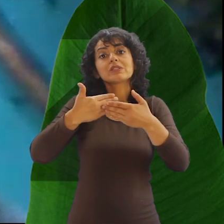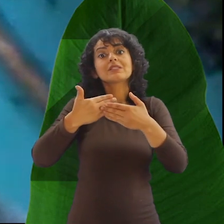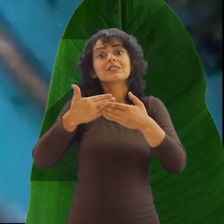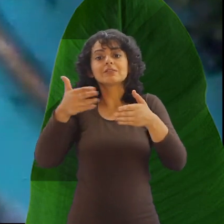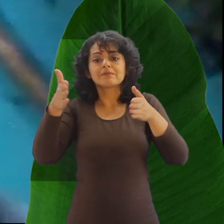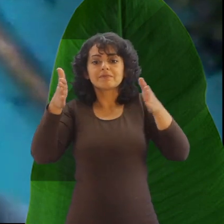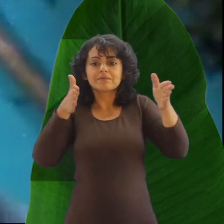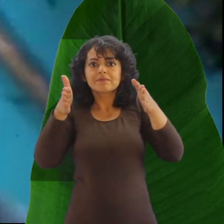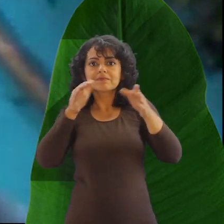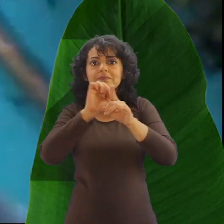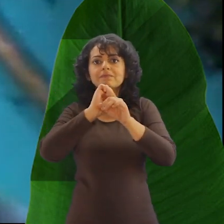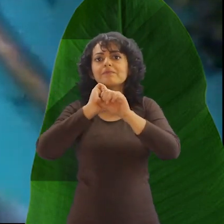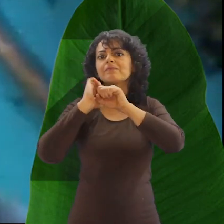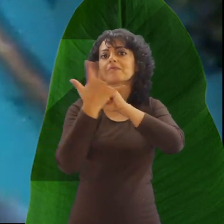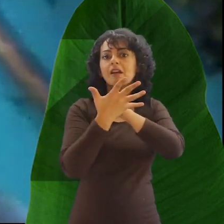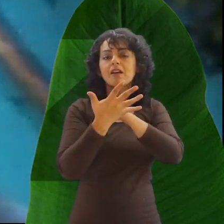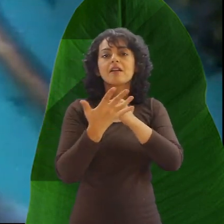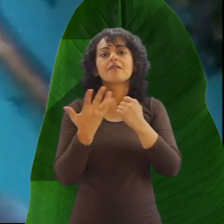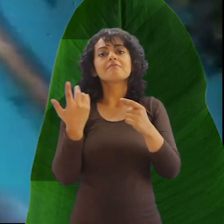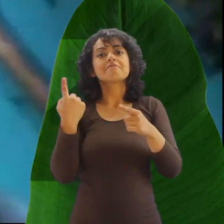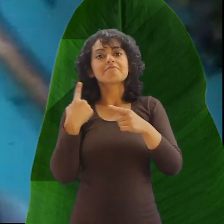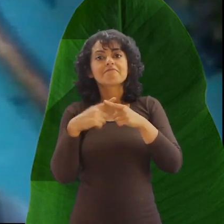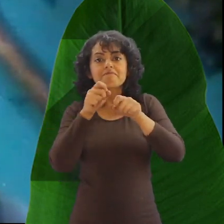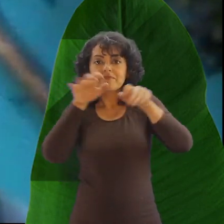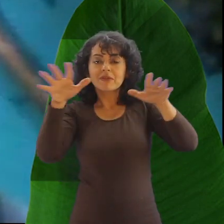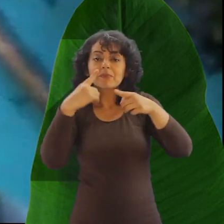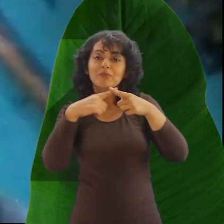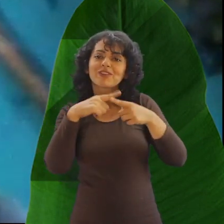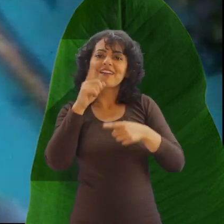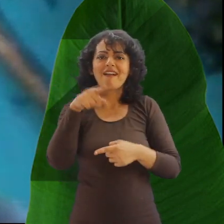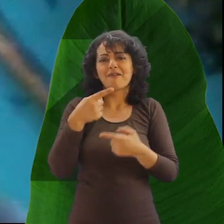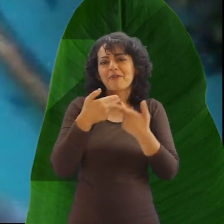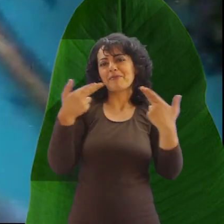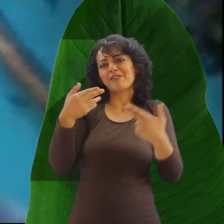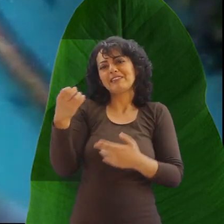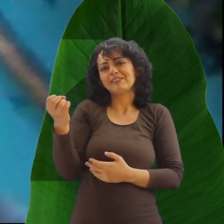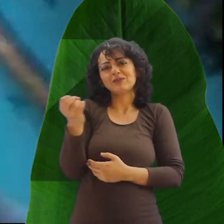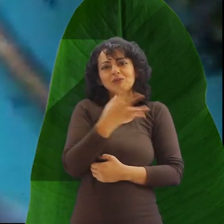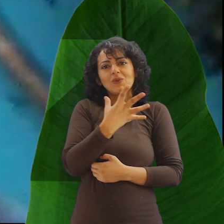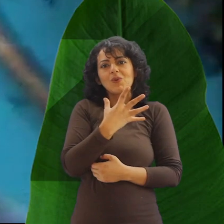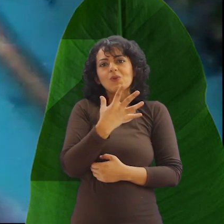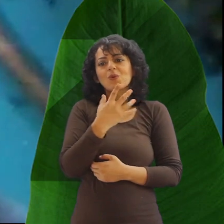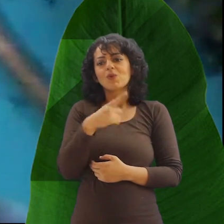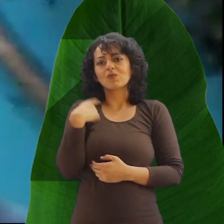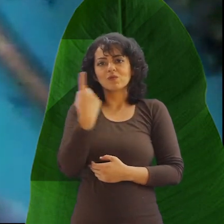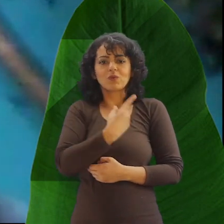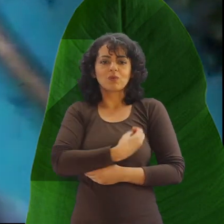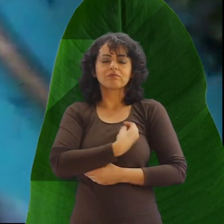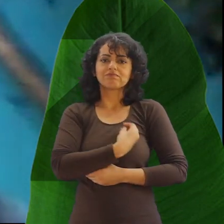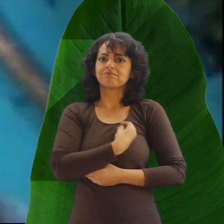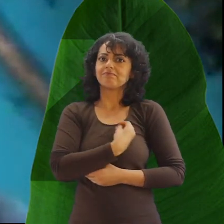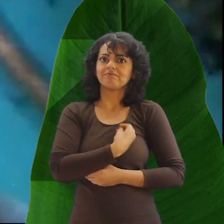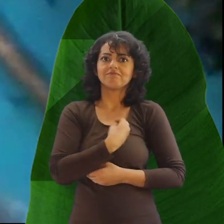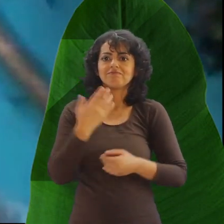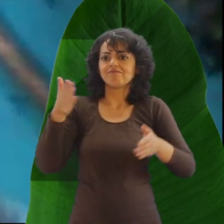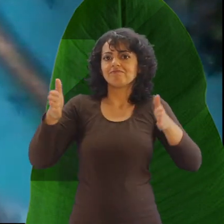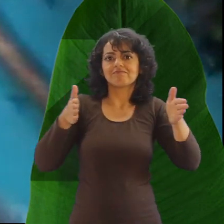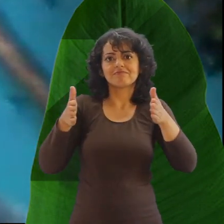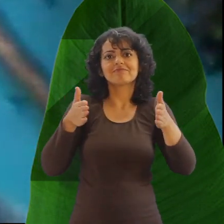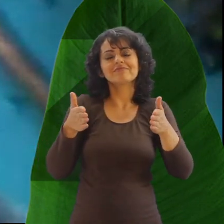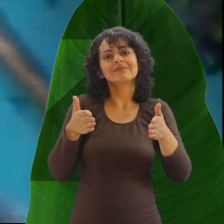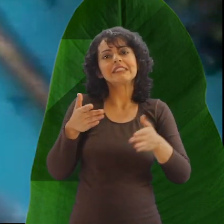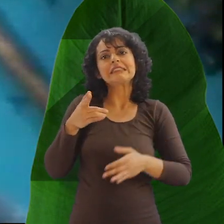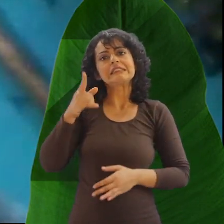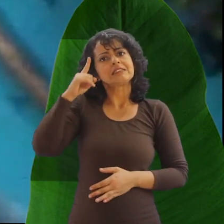gente é uma situação inédita, né? Vivenciada pelas gerações que estão vivas. Sem dúvida, a